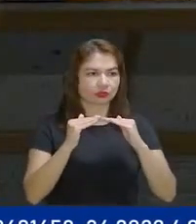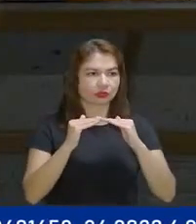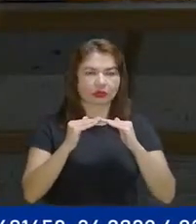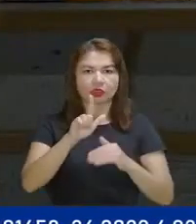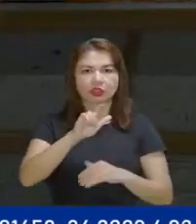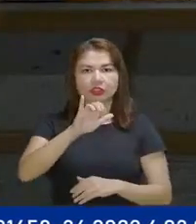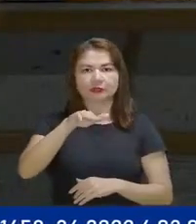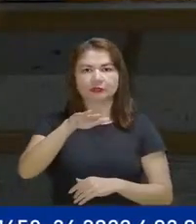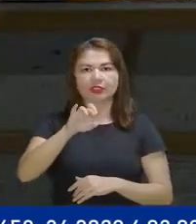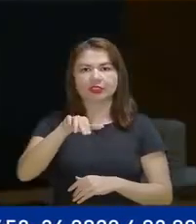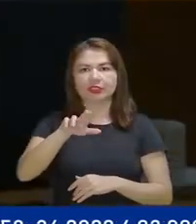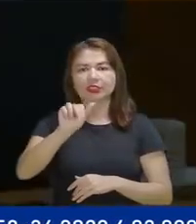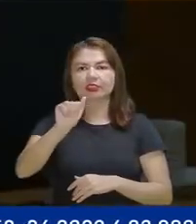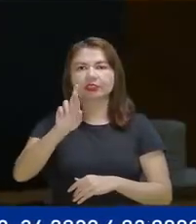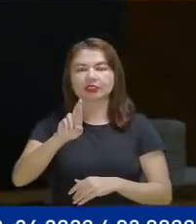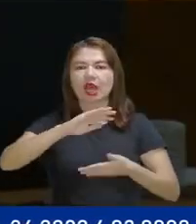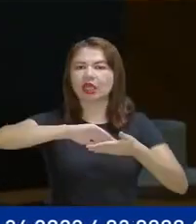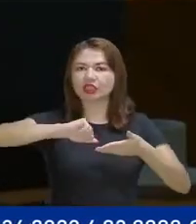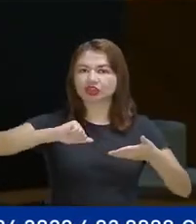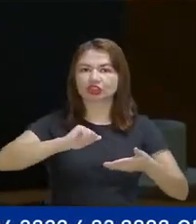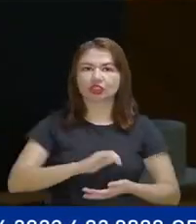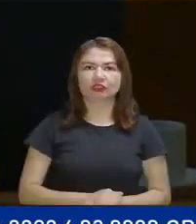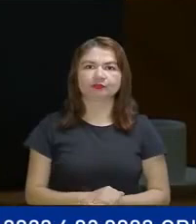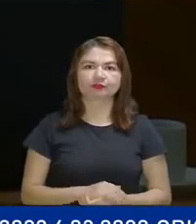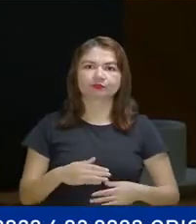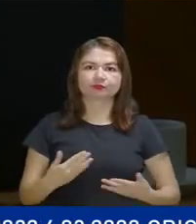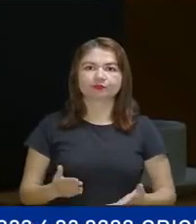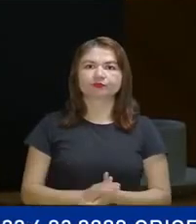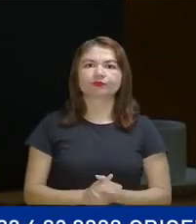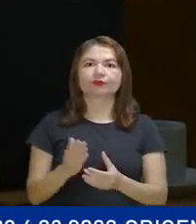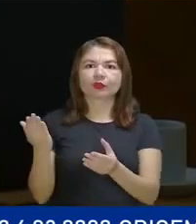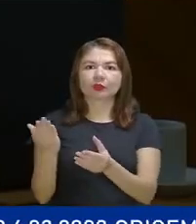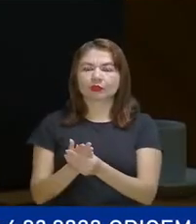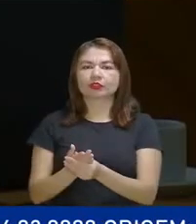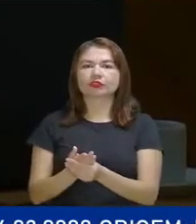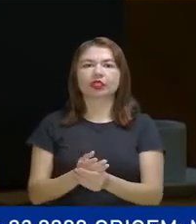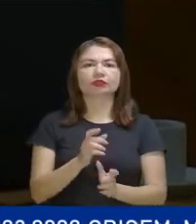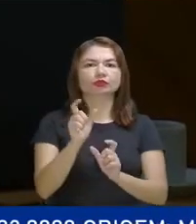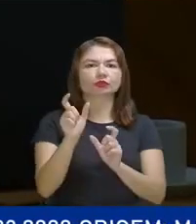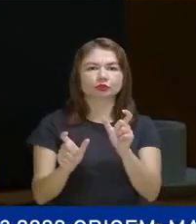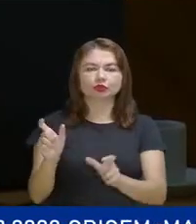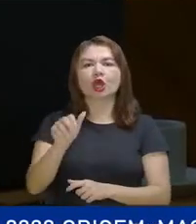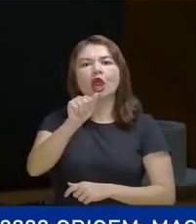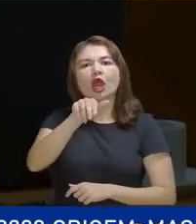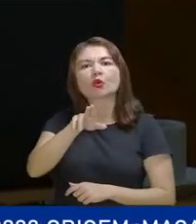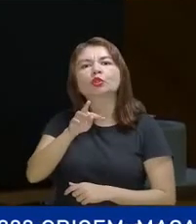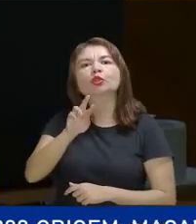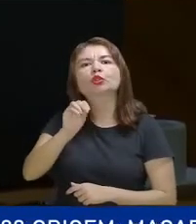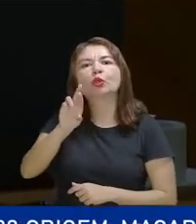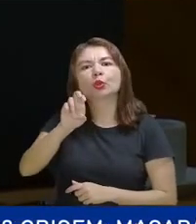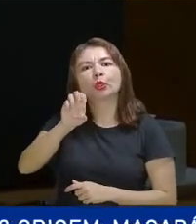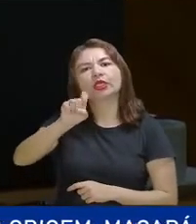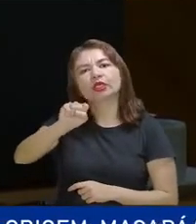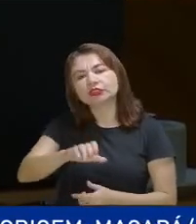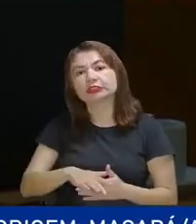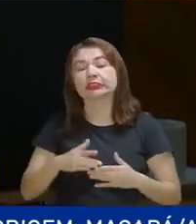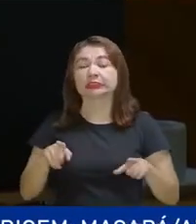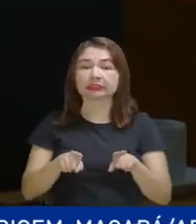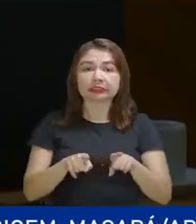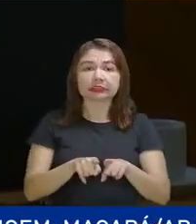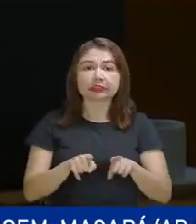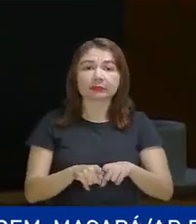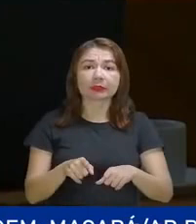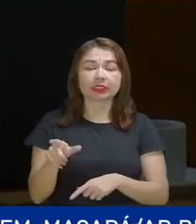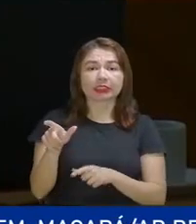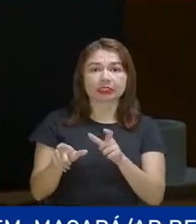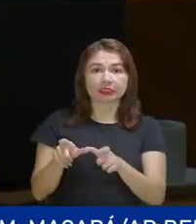Pode prosseguir. A segunda é de ausência de interesse processual dos autores. Eu também, Excelência, estou rejeitando, porque